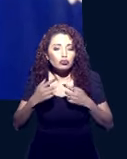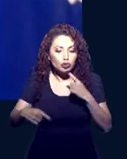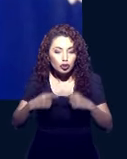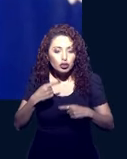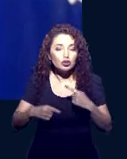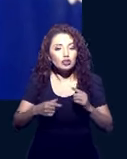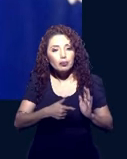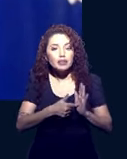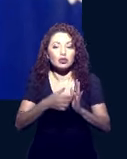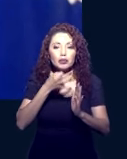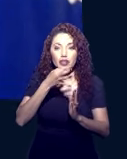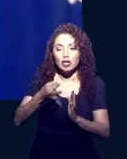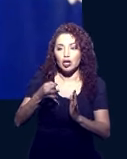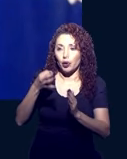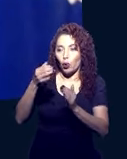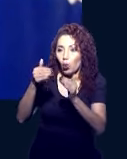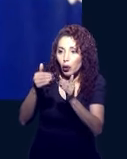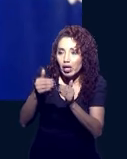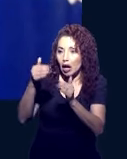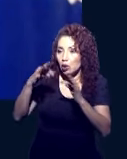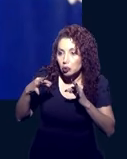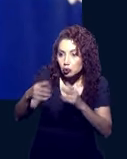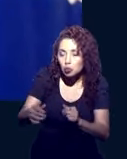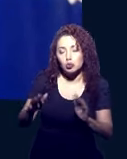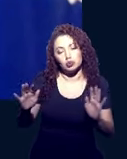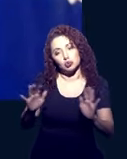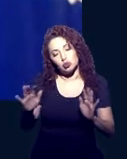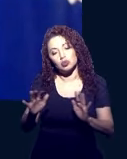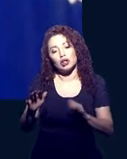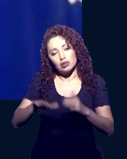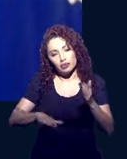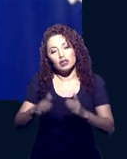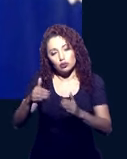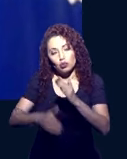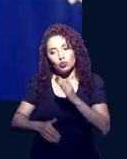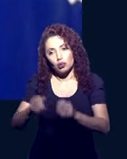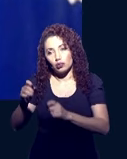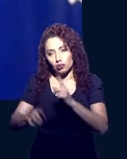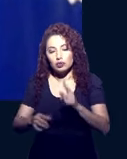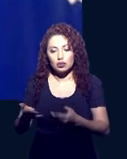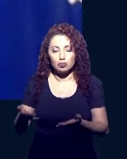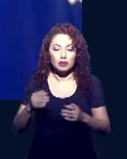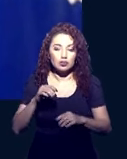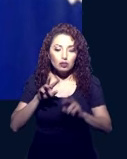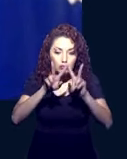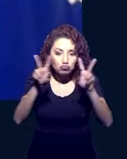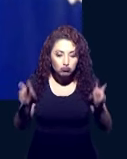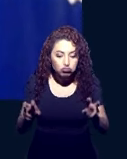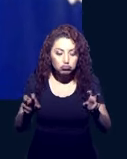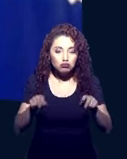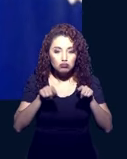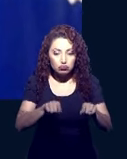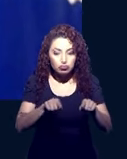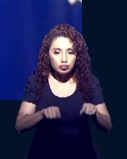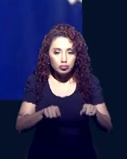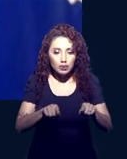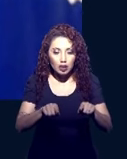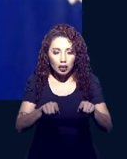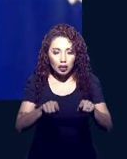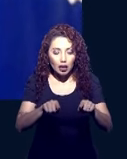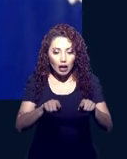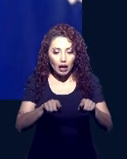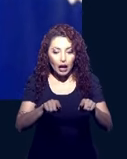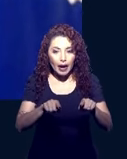não concordar em tudo com aquilo que é pretendido pelo Governo Federal em relação às às apostas esportivas é um projeto que eu